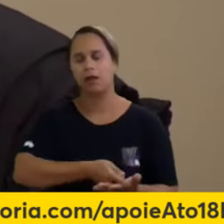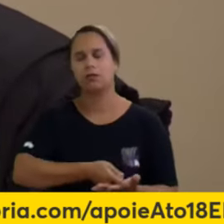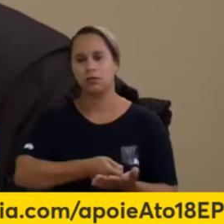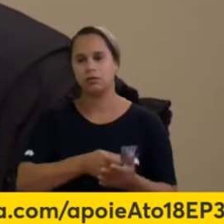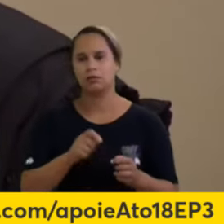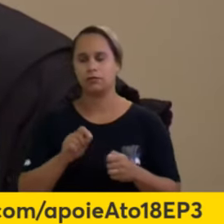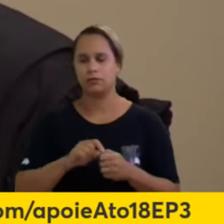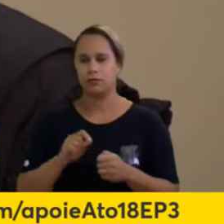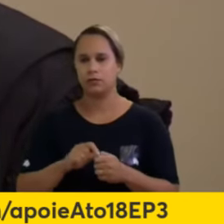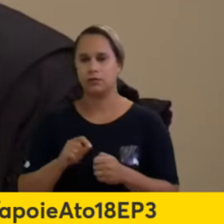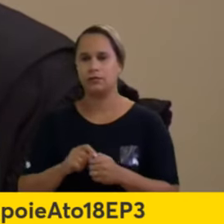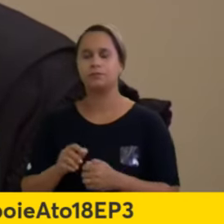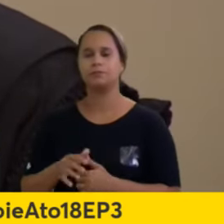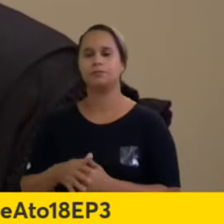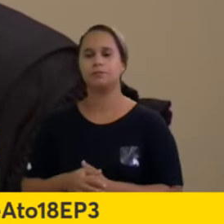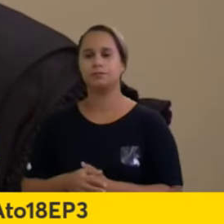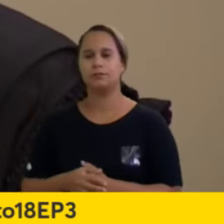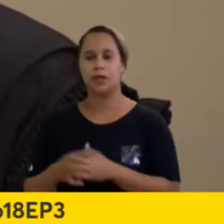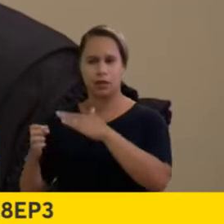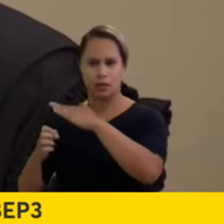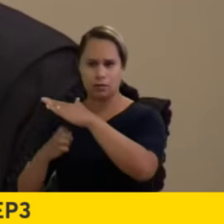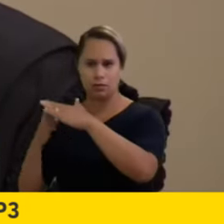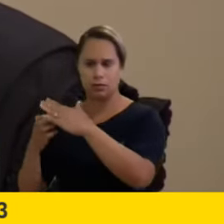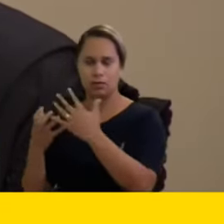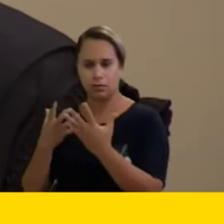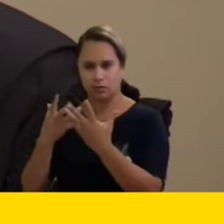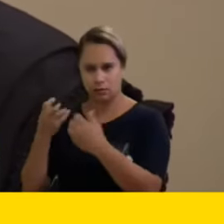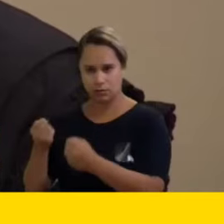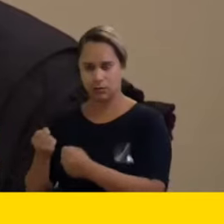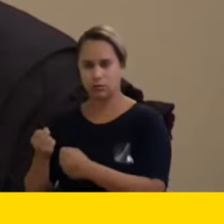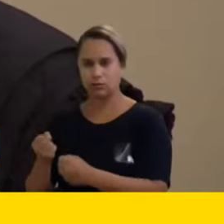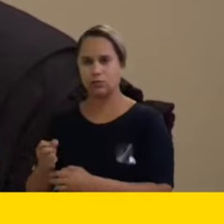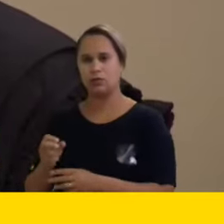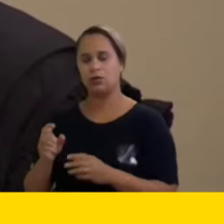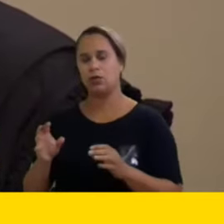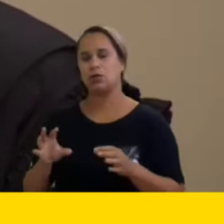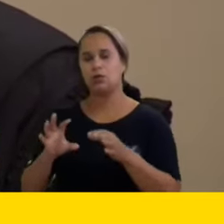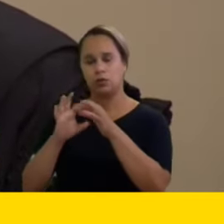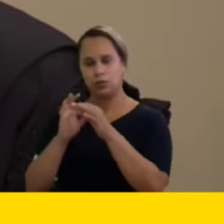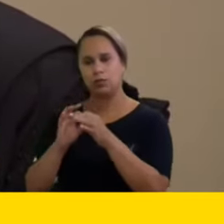eleitoral a fragar recebeu da União Brasil r 191.905